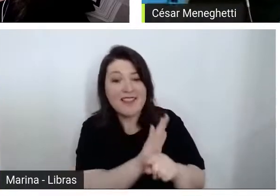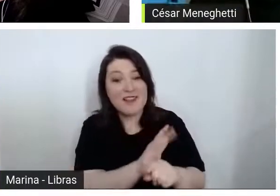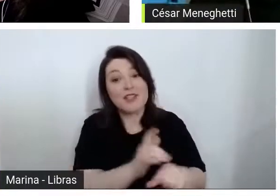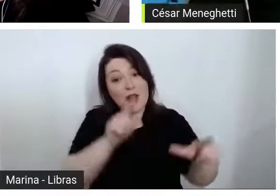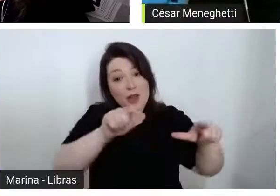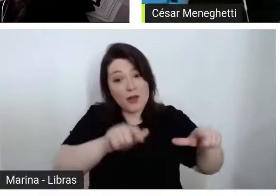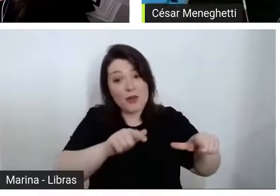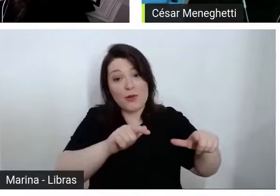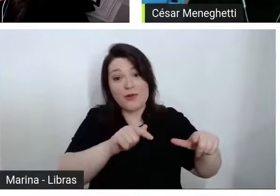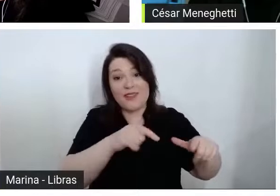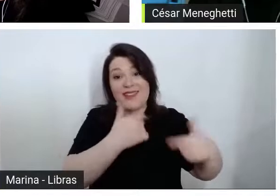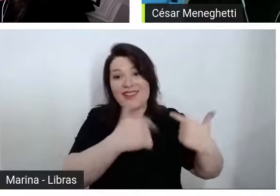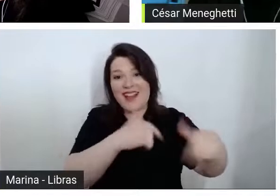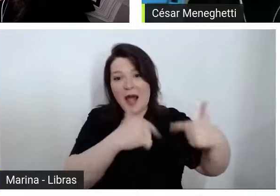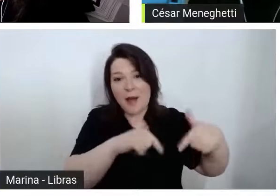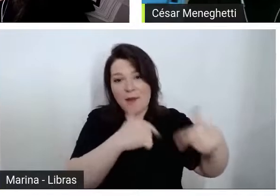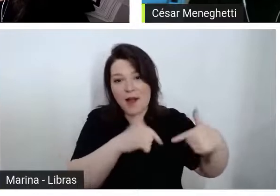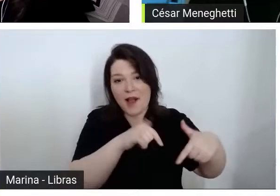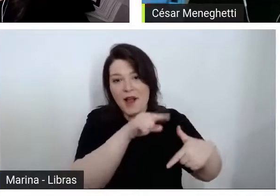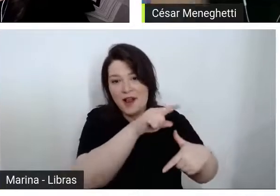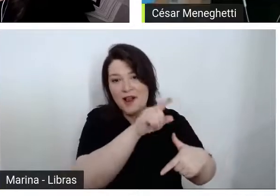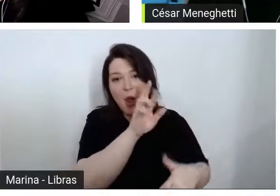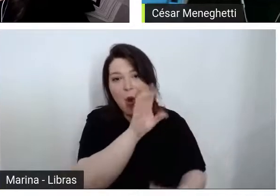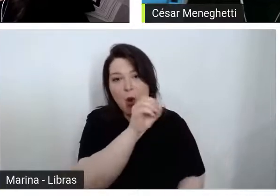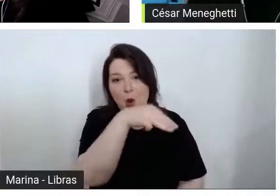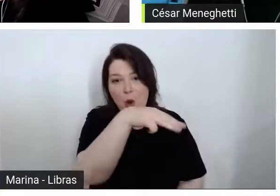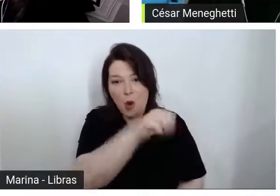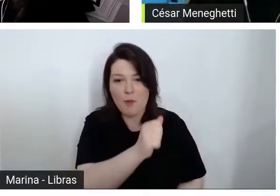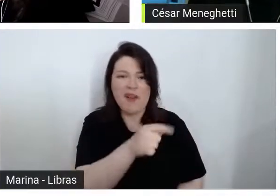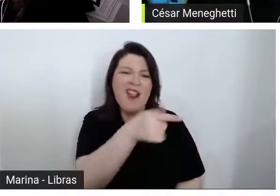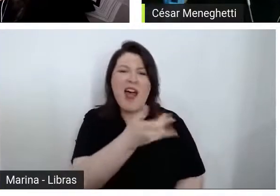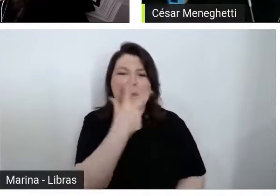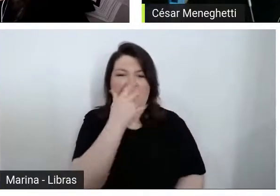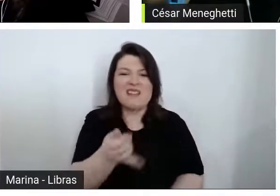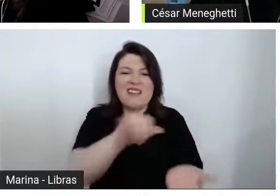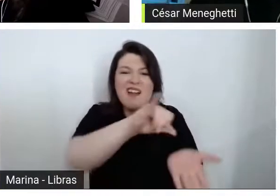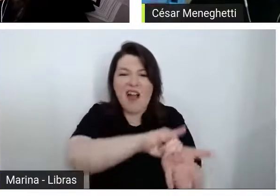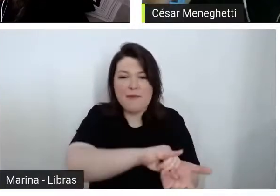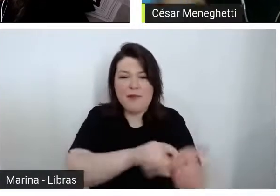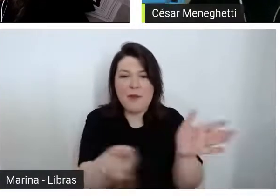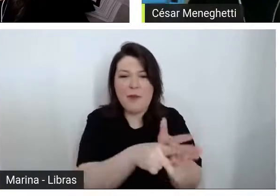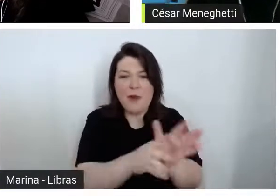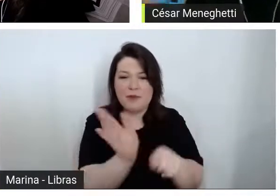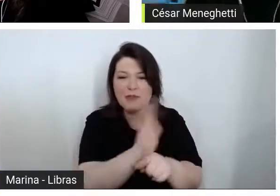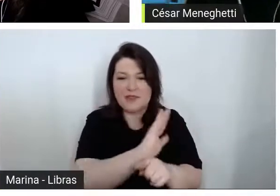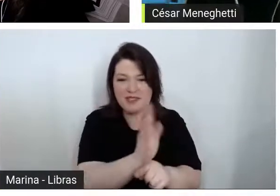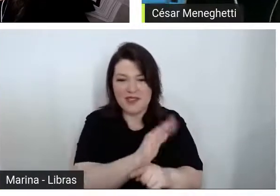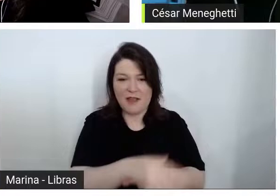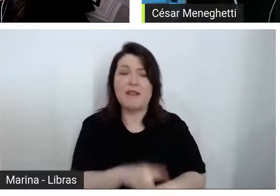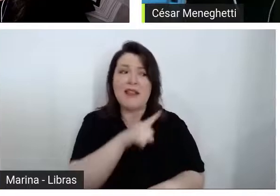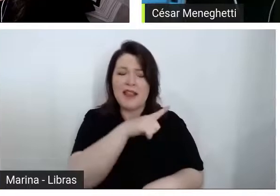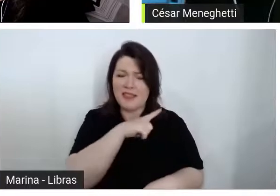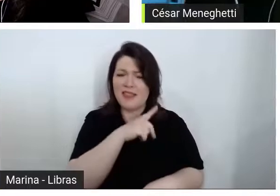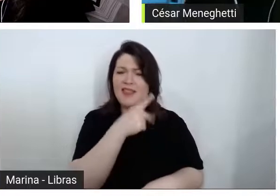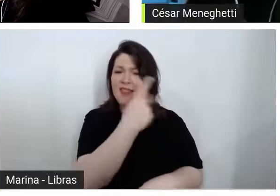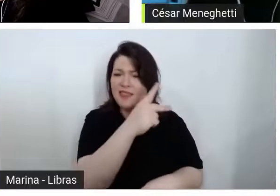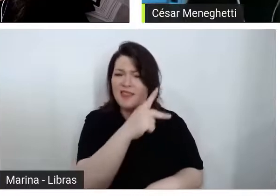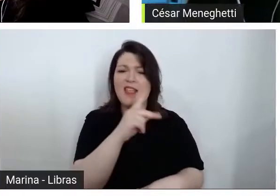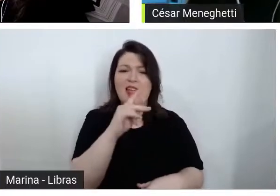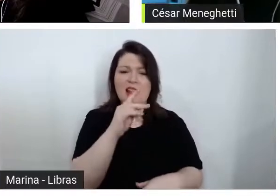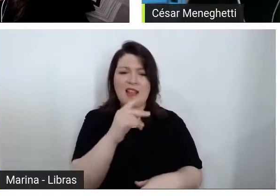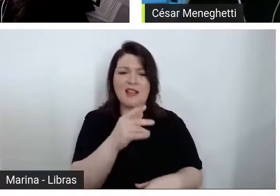a capital do cinema na Itália ainda. E eles têm uma tradição que vem desde dos anos 10, do renaissance. Então,